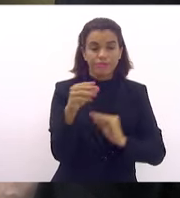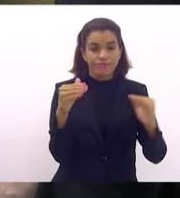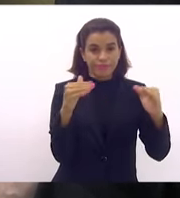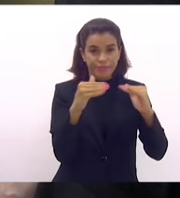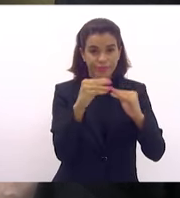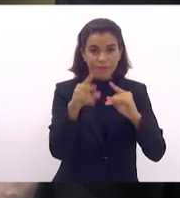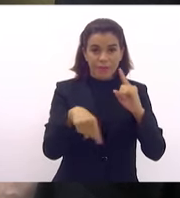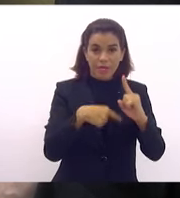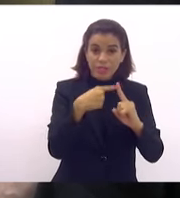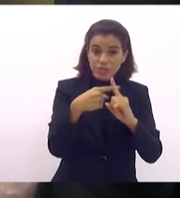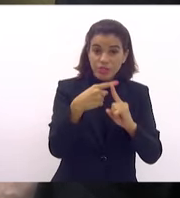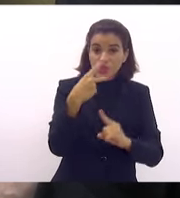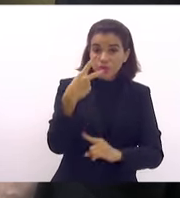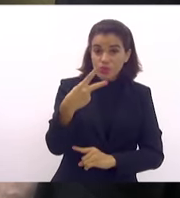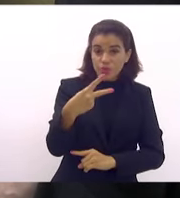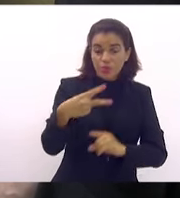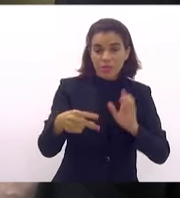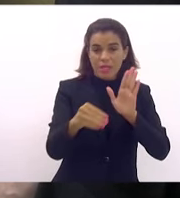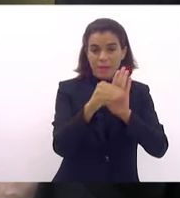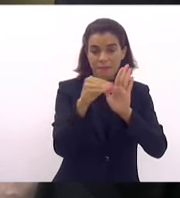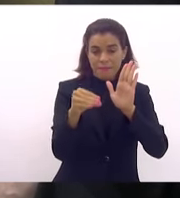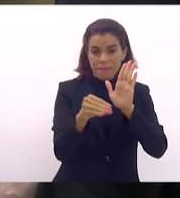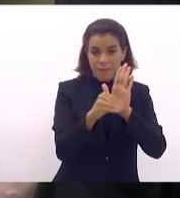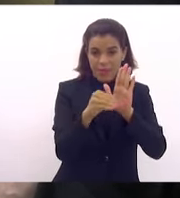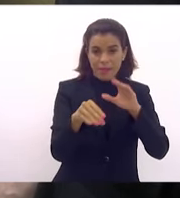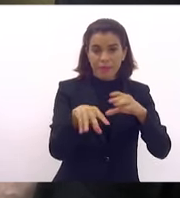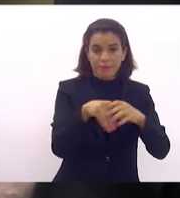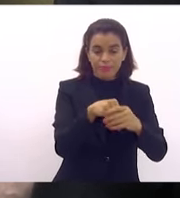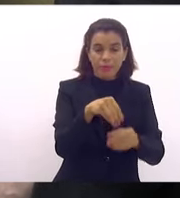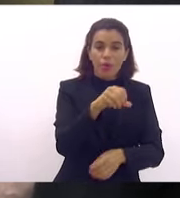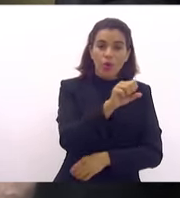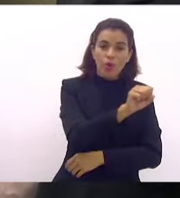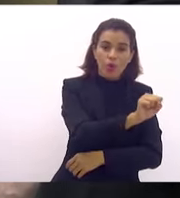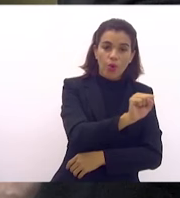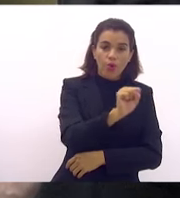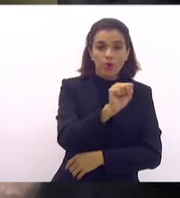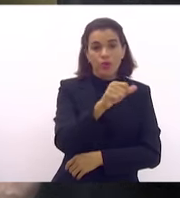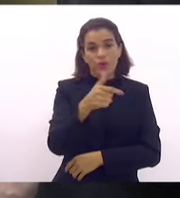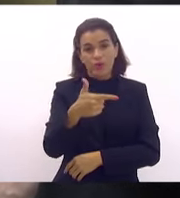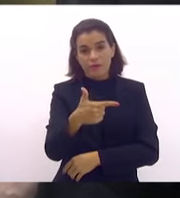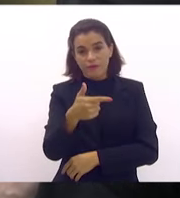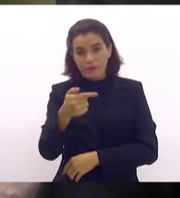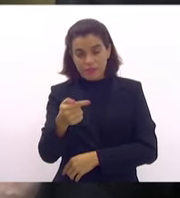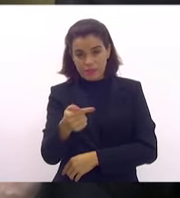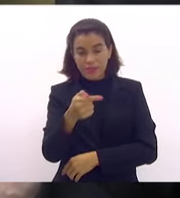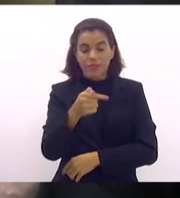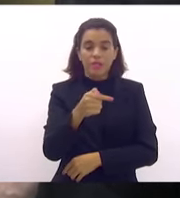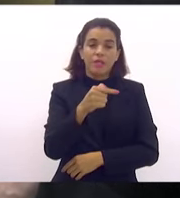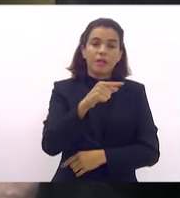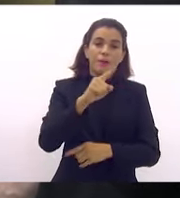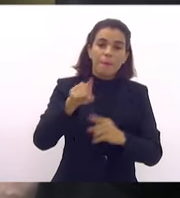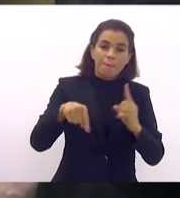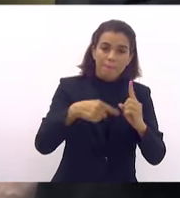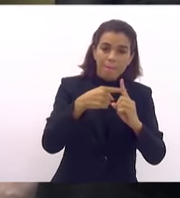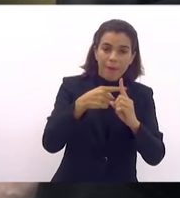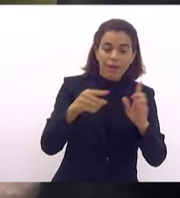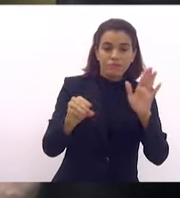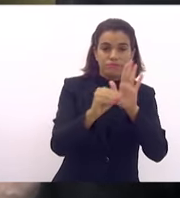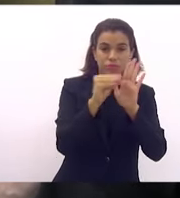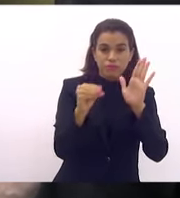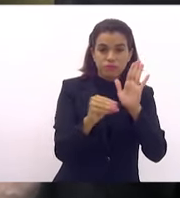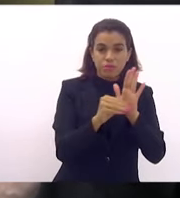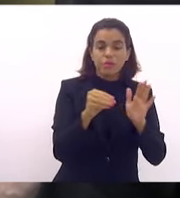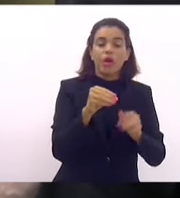com subemenda aglutinativa às emendas 8 e 27. Favorável com subemenda aglutinativa às emendas 11